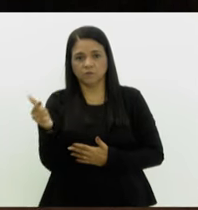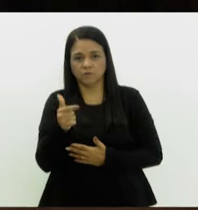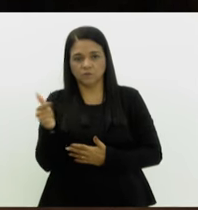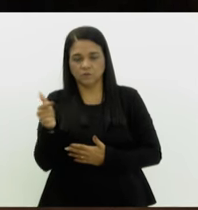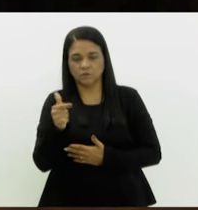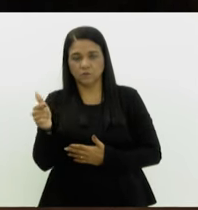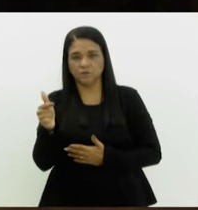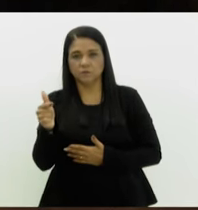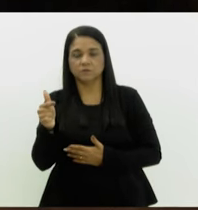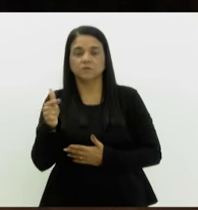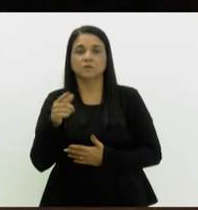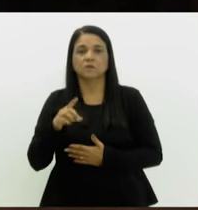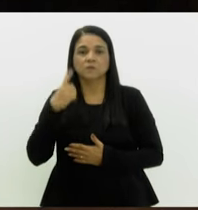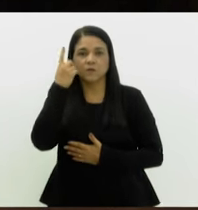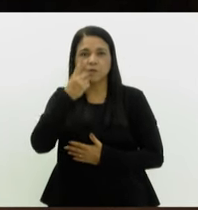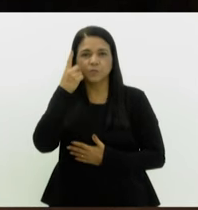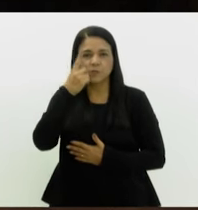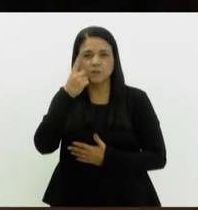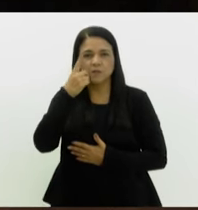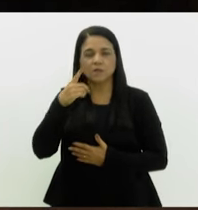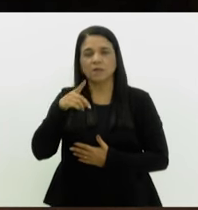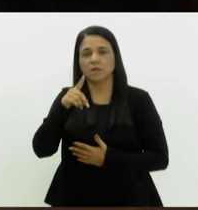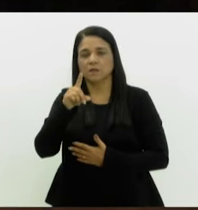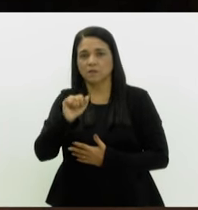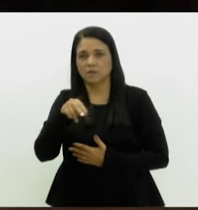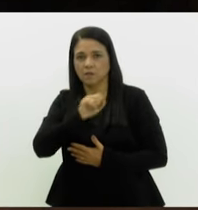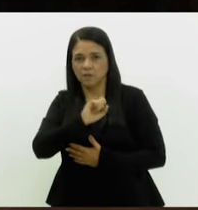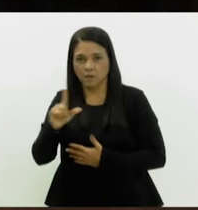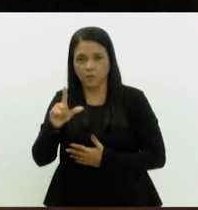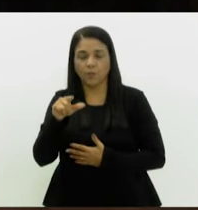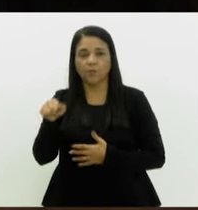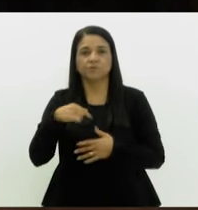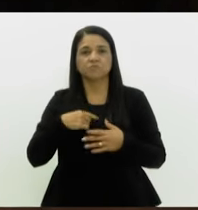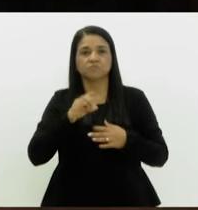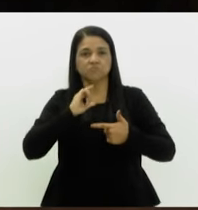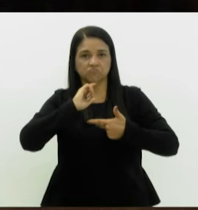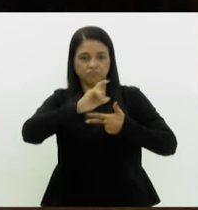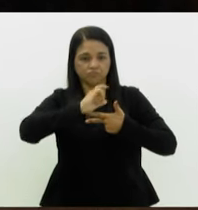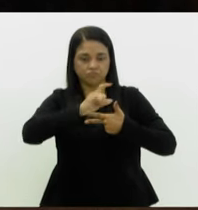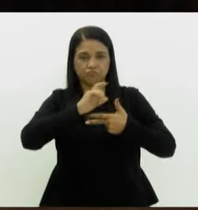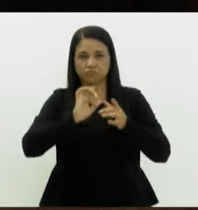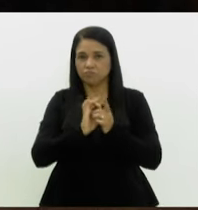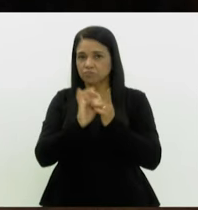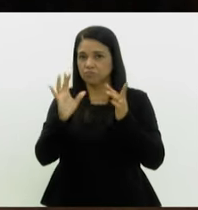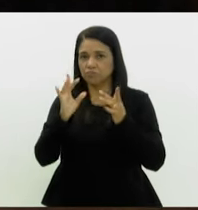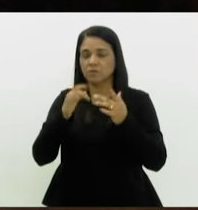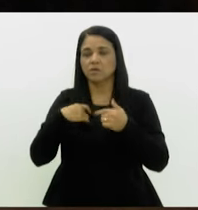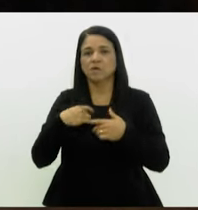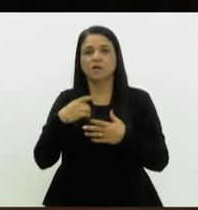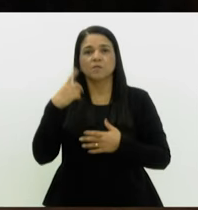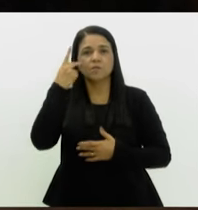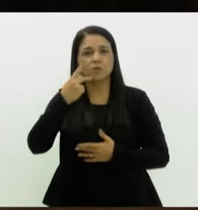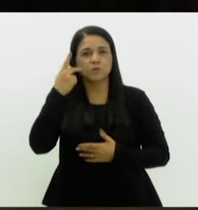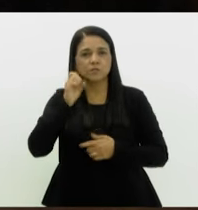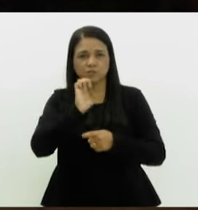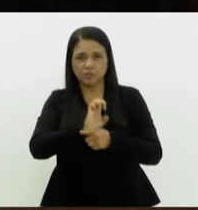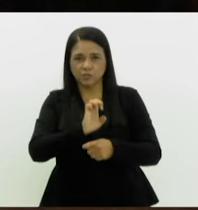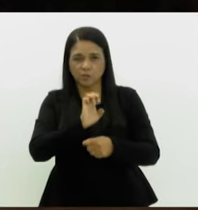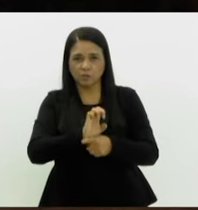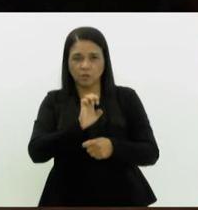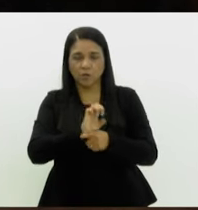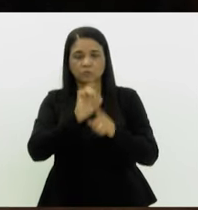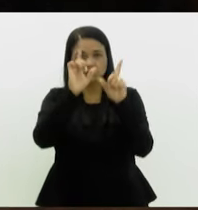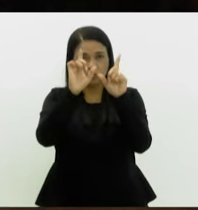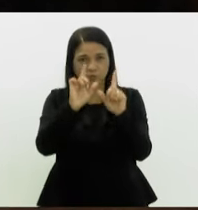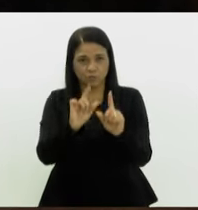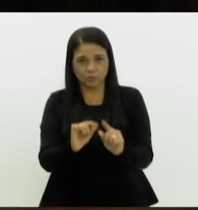3366/2022, de autoria do deputado Daniel Libreirão, que autoriza o Poder Executivo a instituir a política estadual de